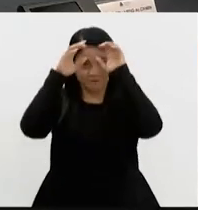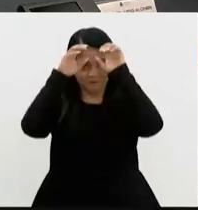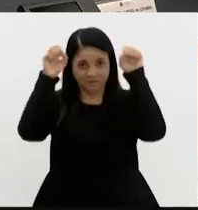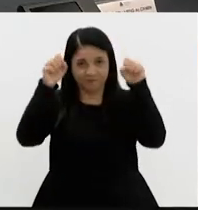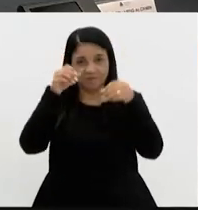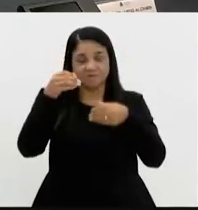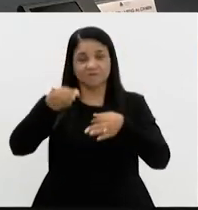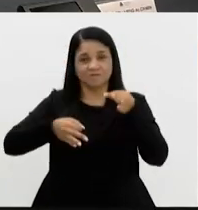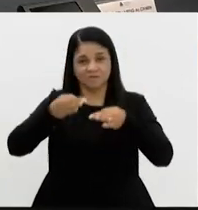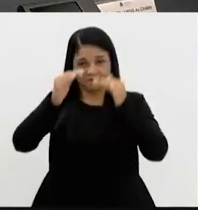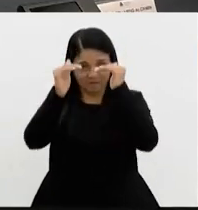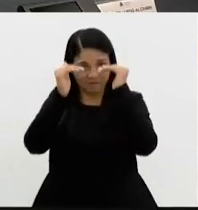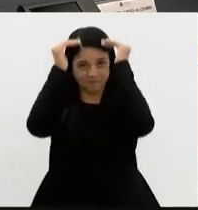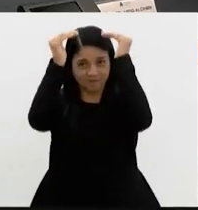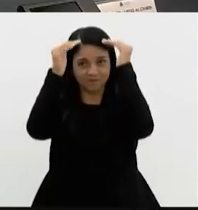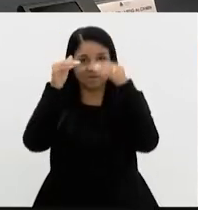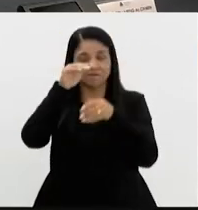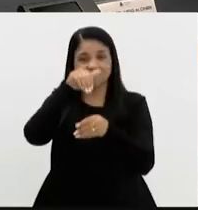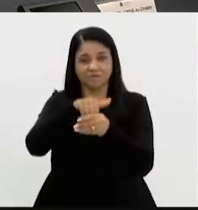edlene